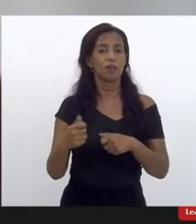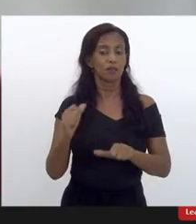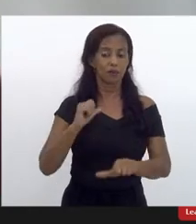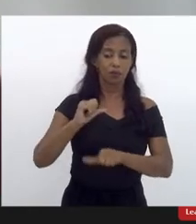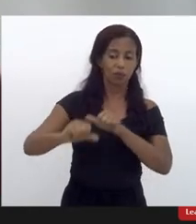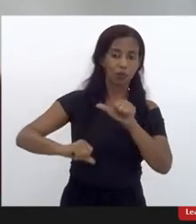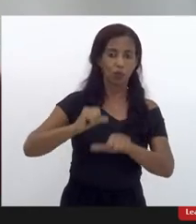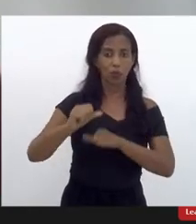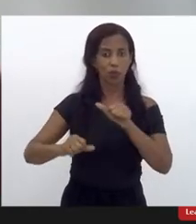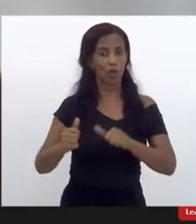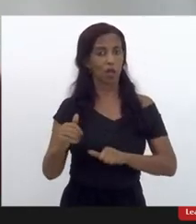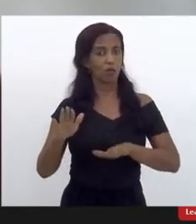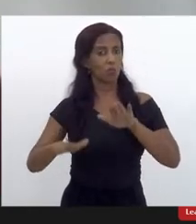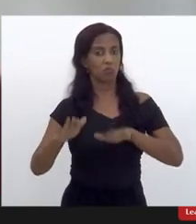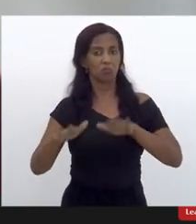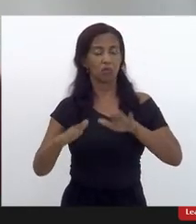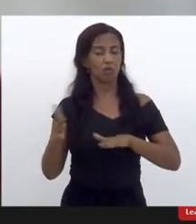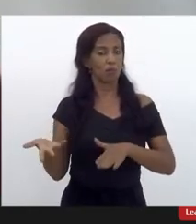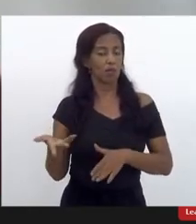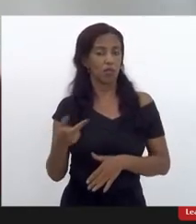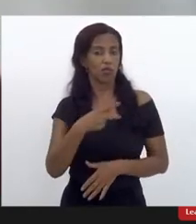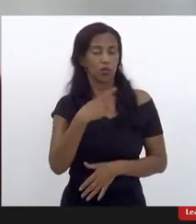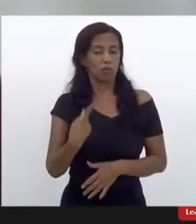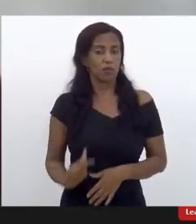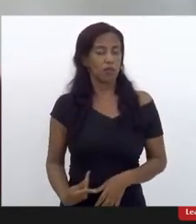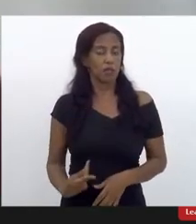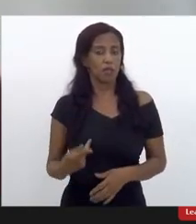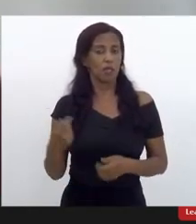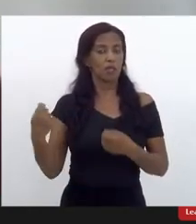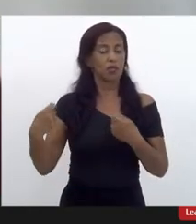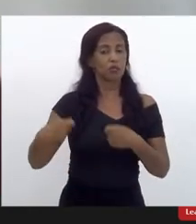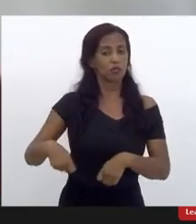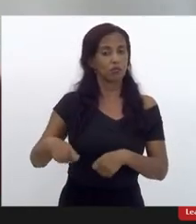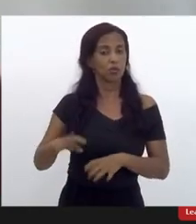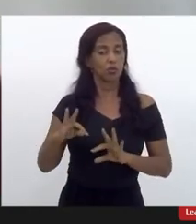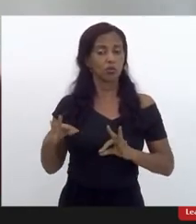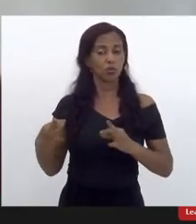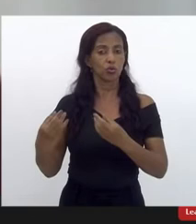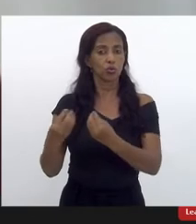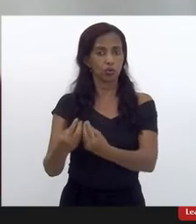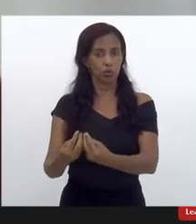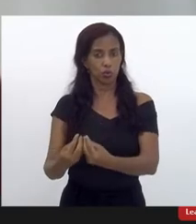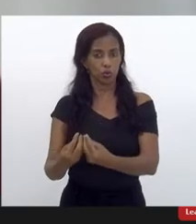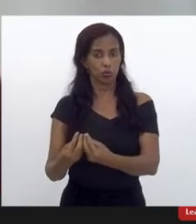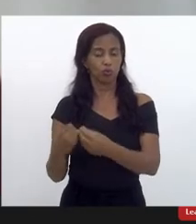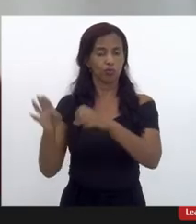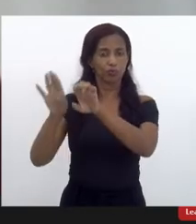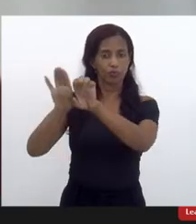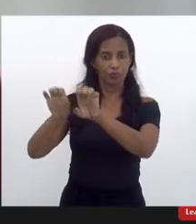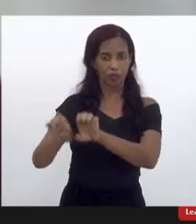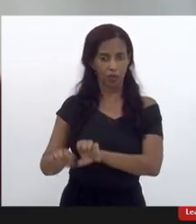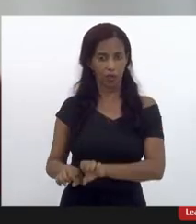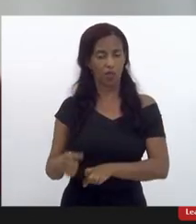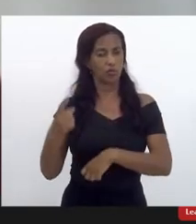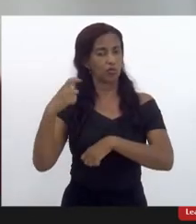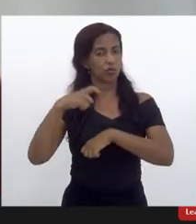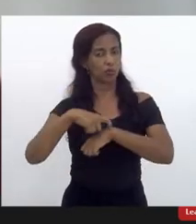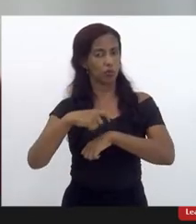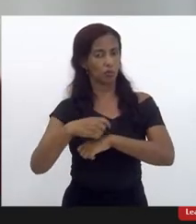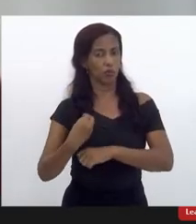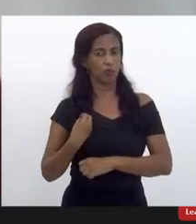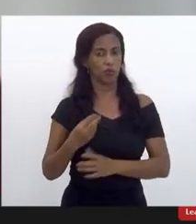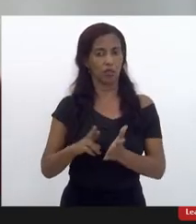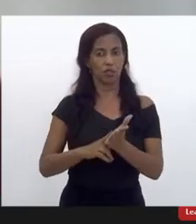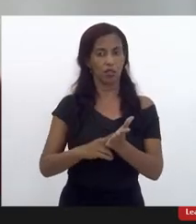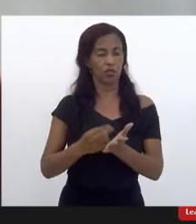atualizado. Isso não depende somente da presidência, isso depende de toda uma estrutura. A gente está no momento de regime